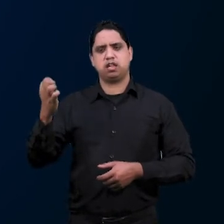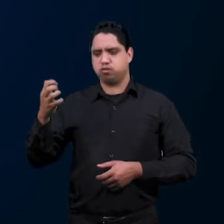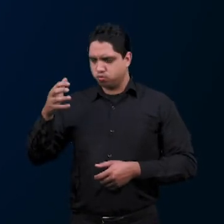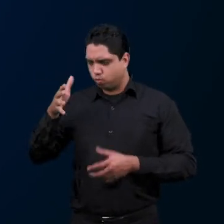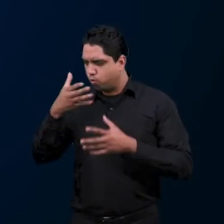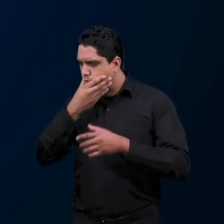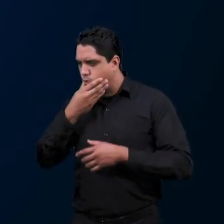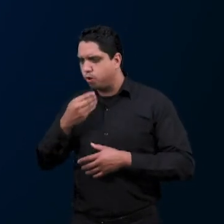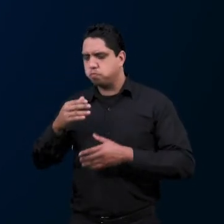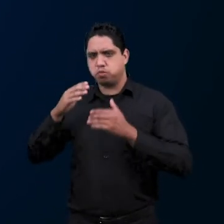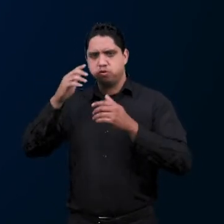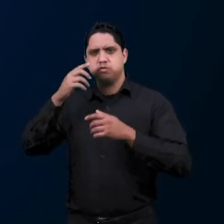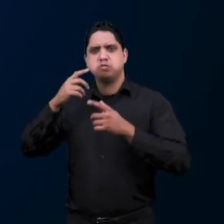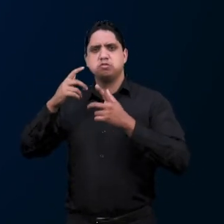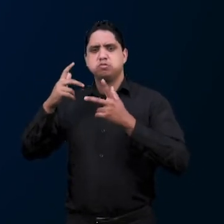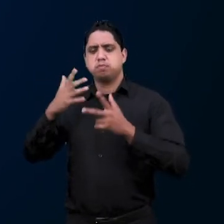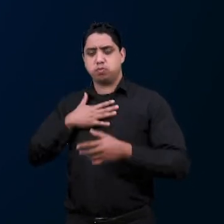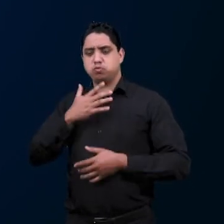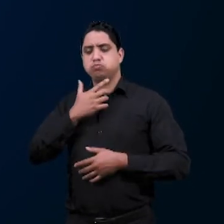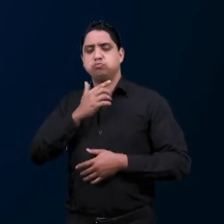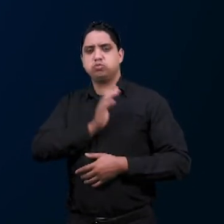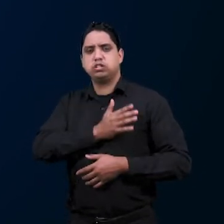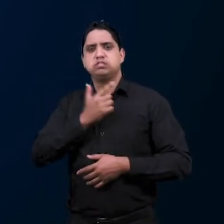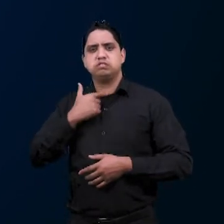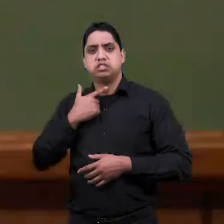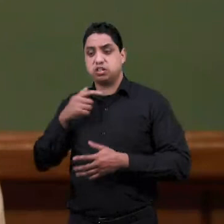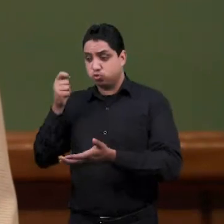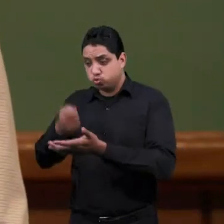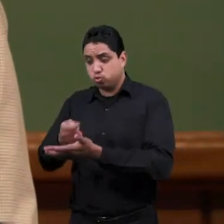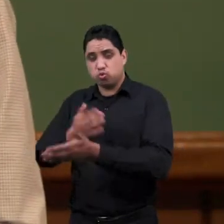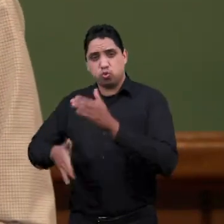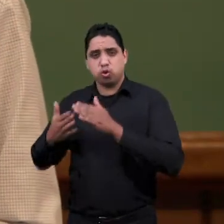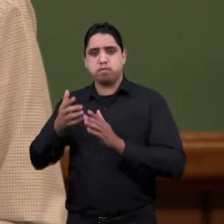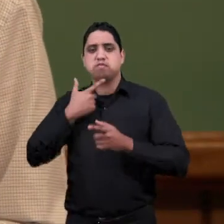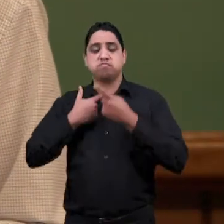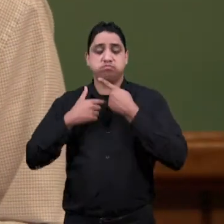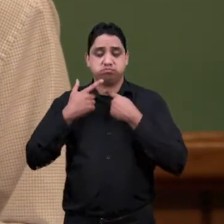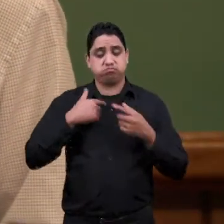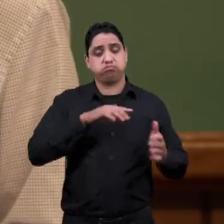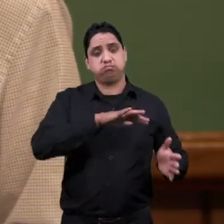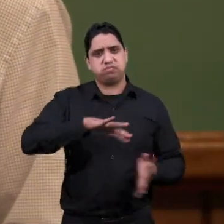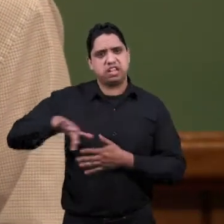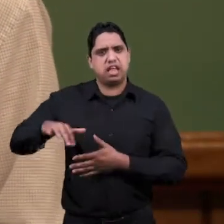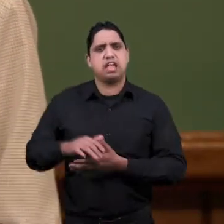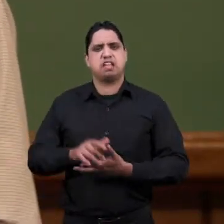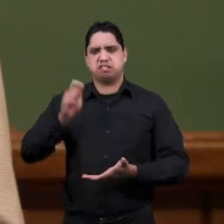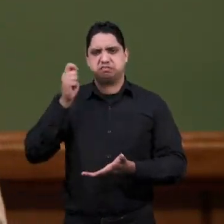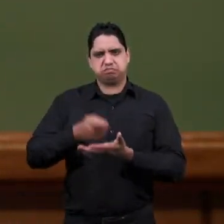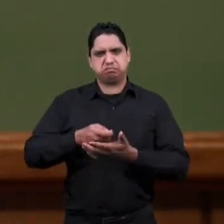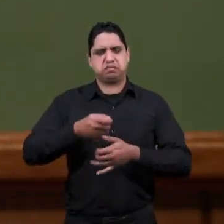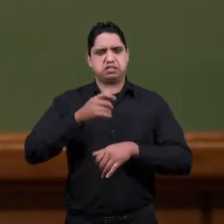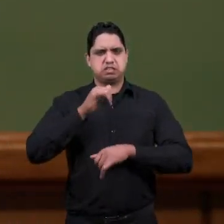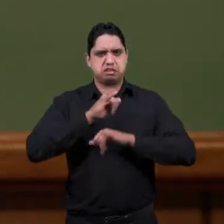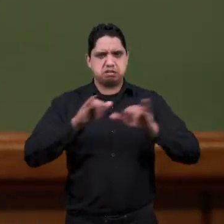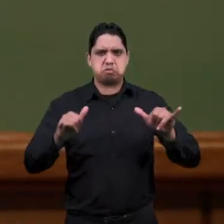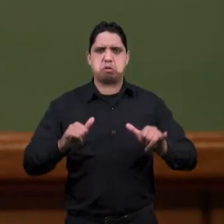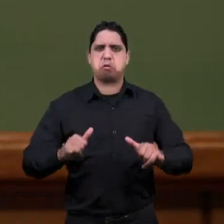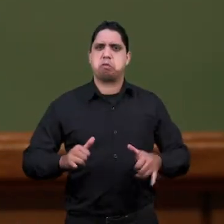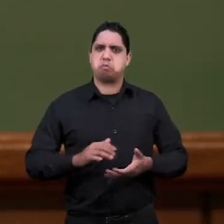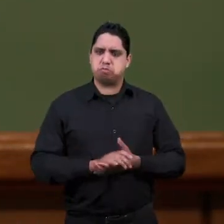meu coração, que executará toda a minha vontade. Afirmação notável que fez o irmão Demétrio quando